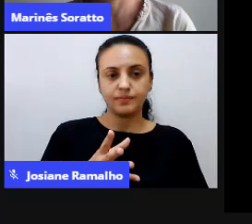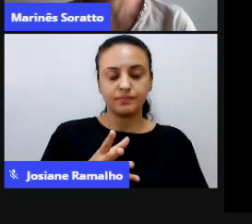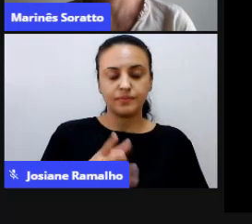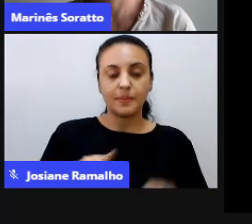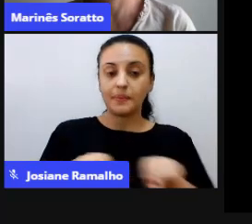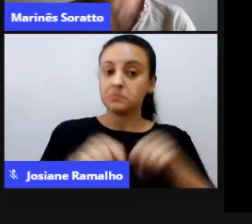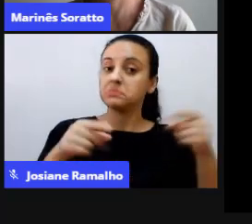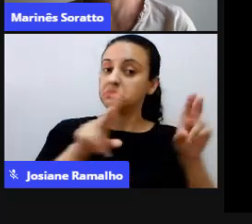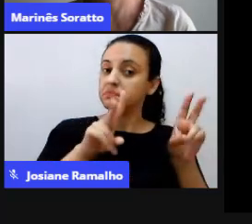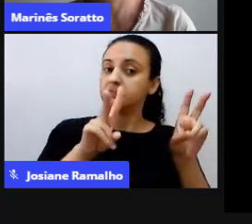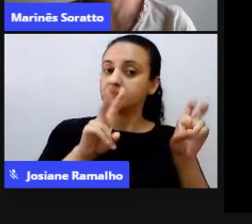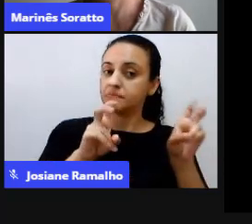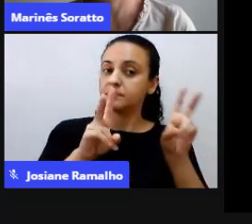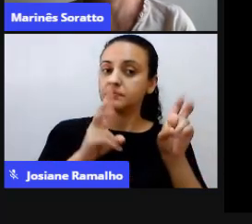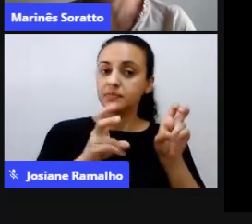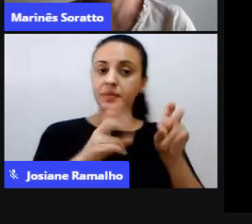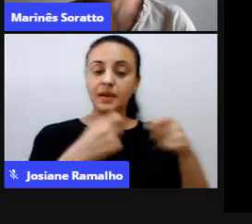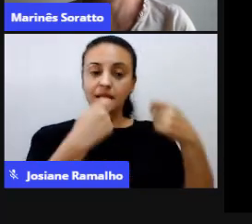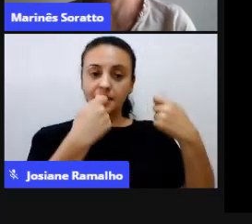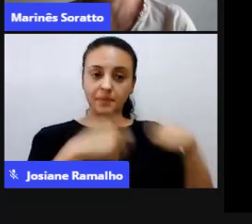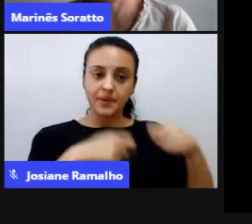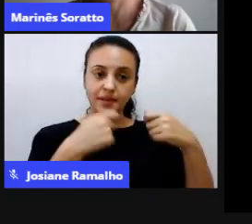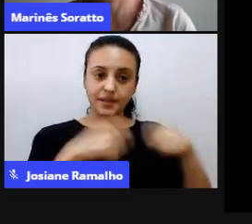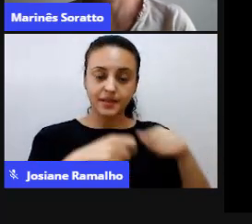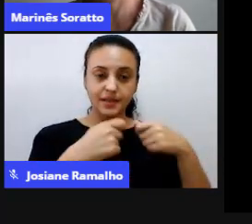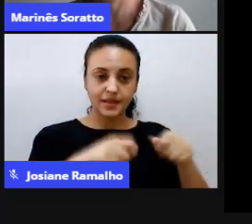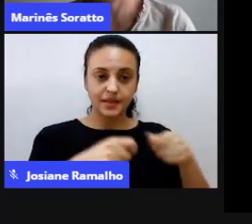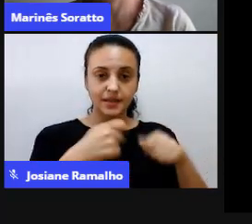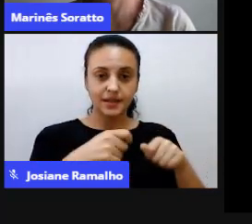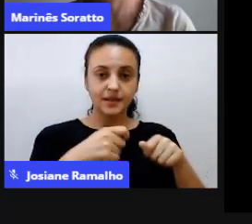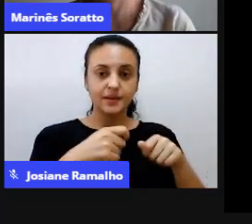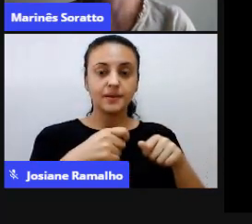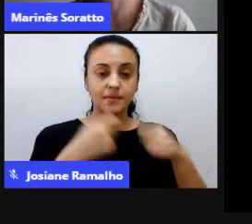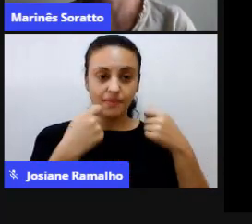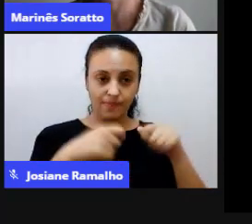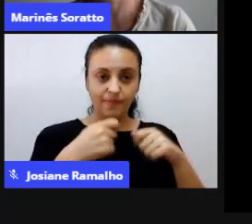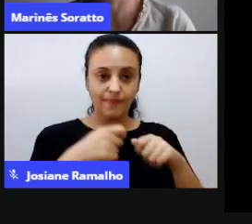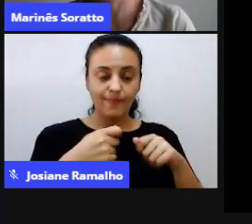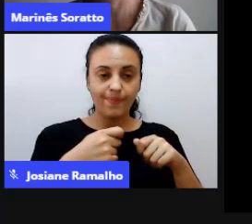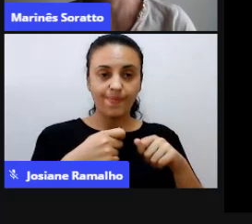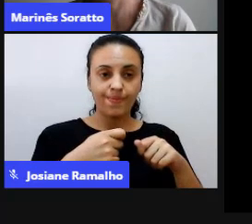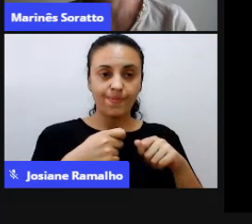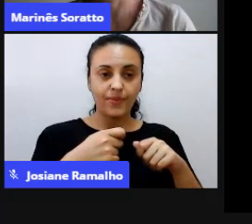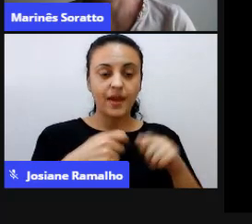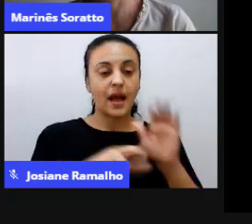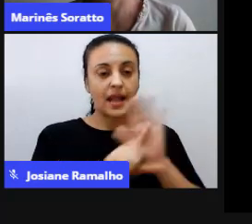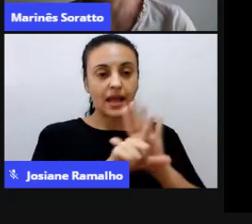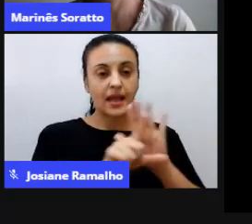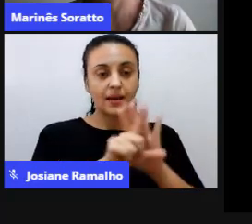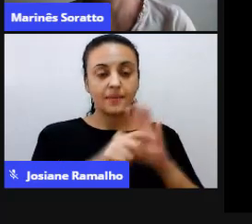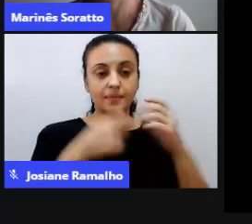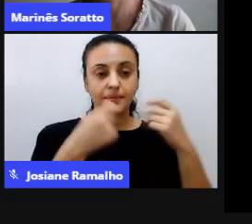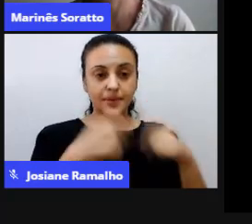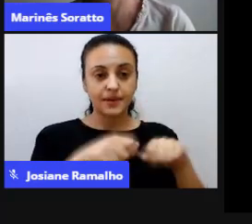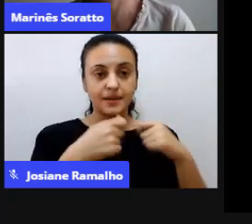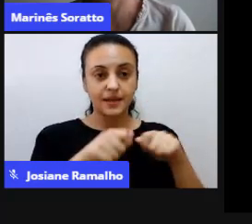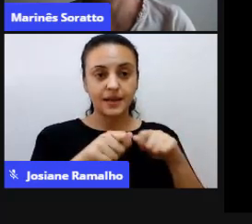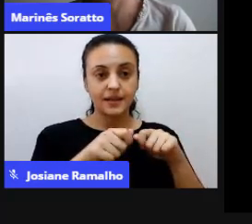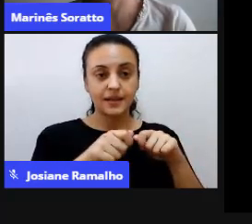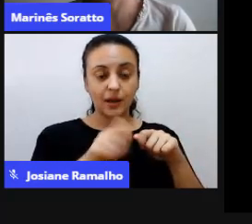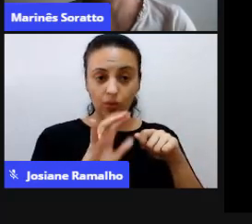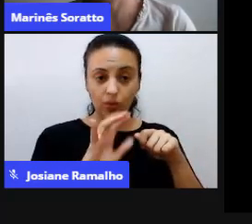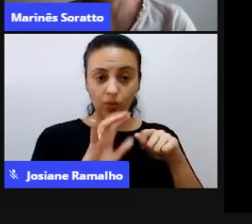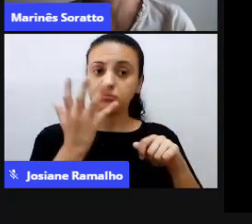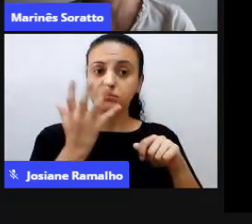tema que precisa ser cultivado, né? A lei precisa ser feita,